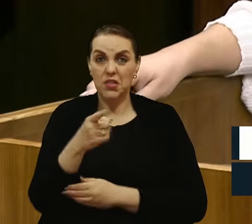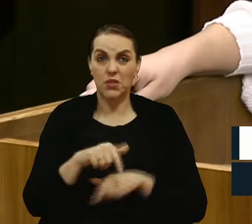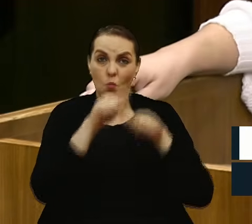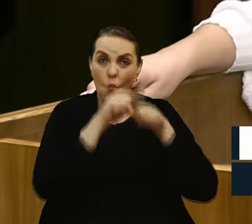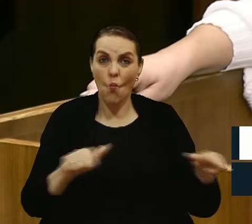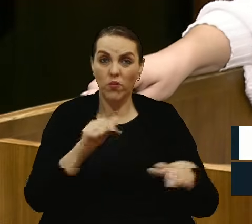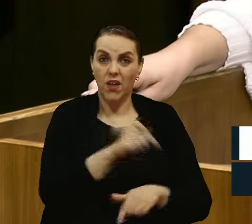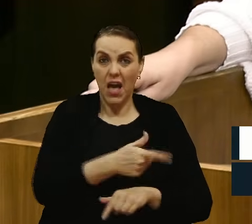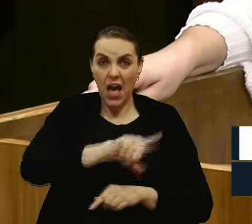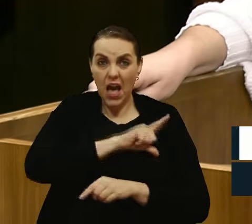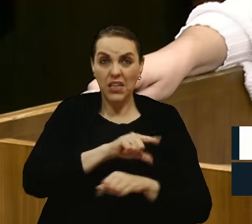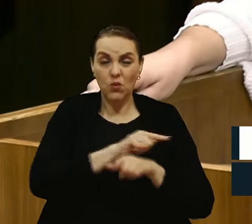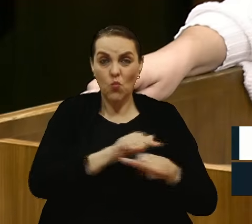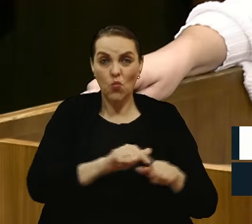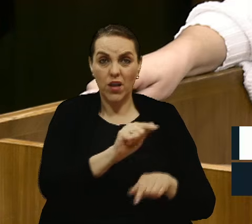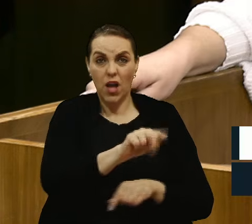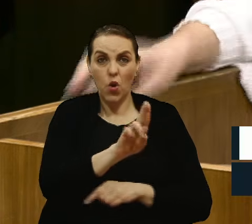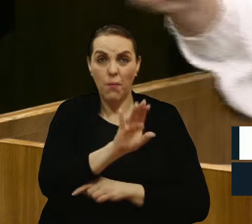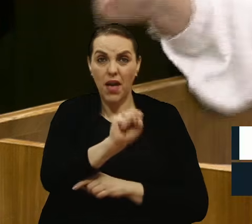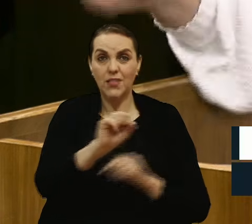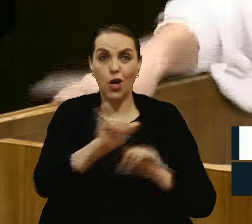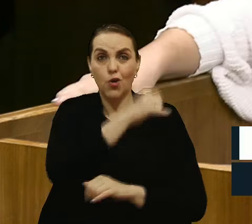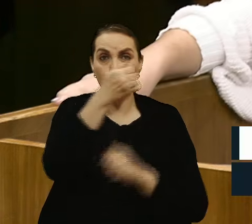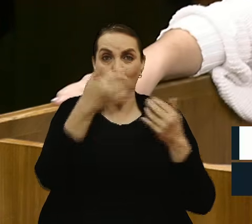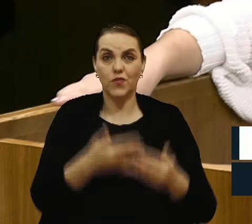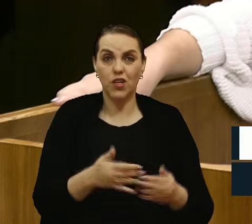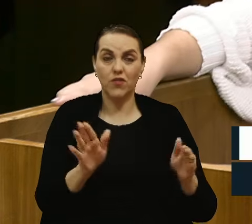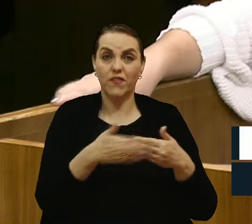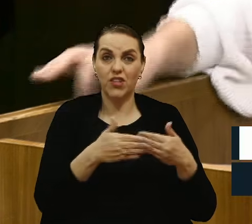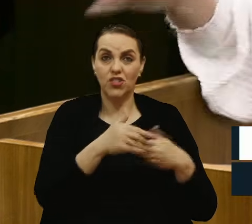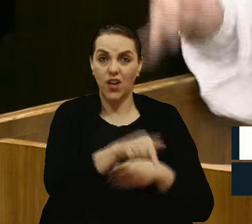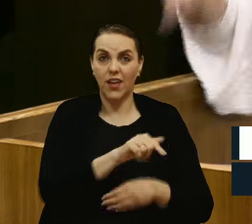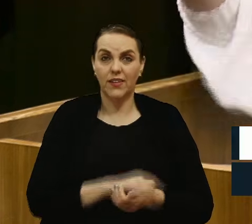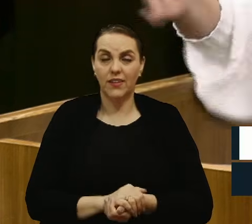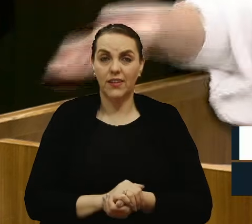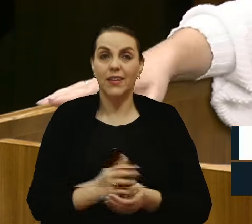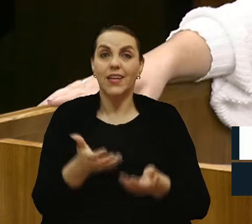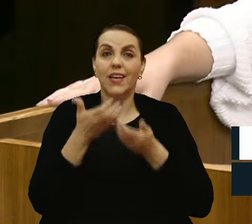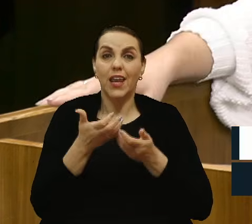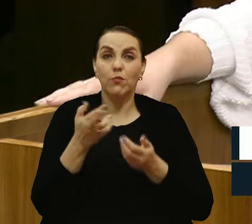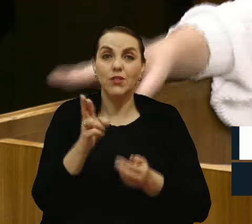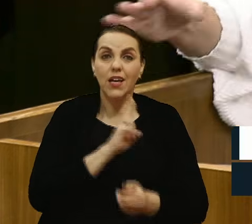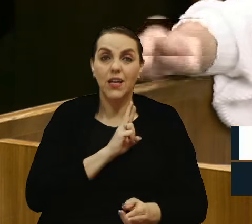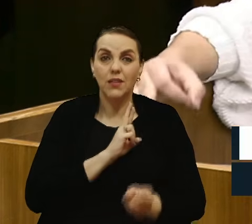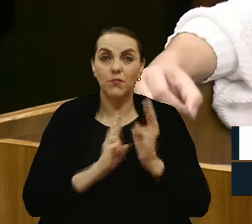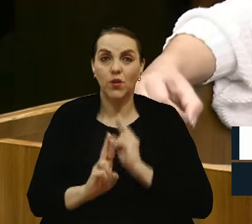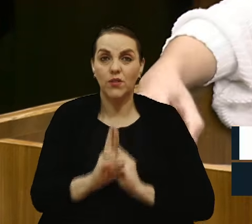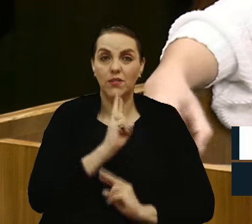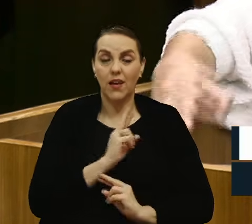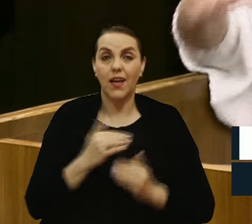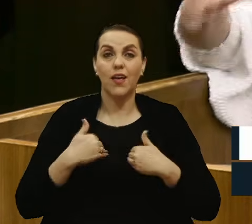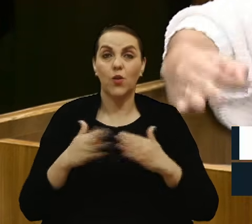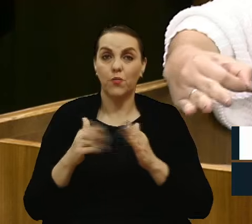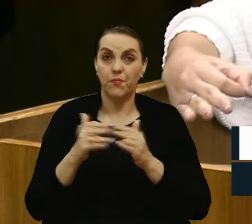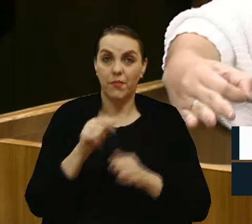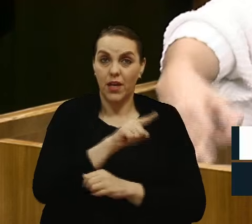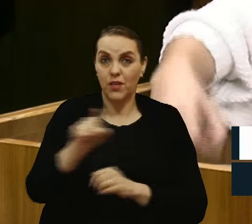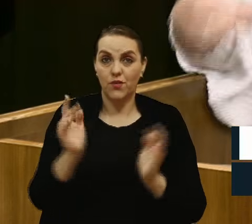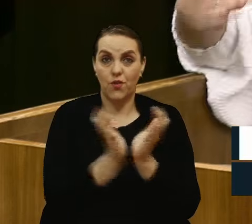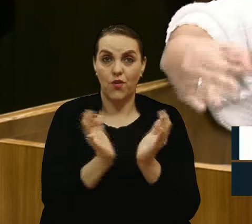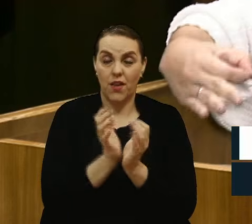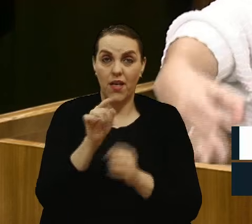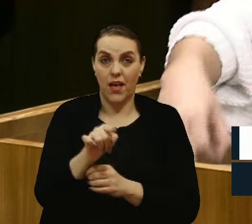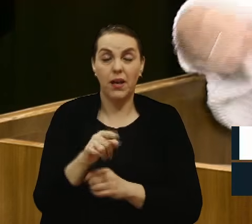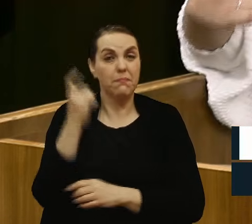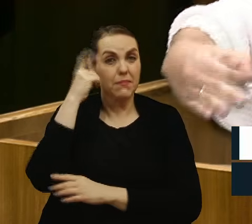UBS para poder justificar o fechamento? É isso que a gente quer. A gente quer respostas. Eu peço aos colegas